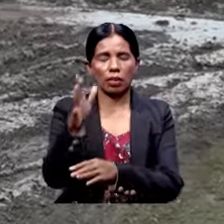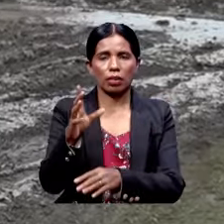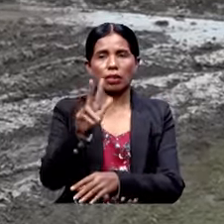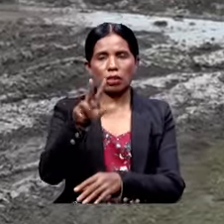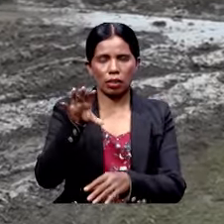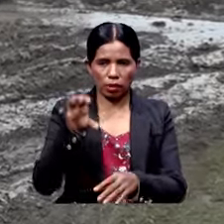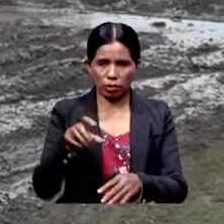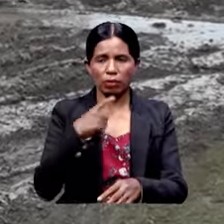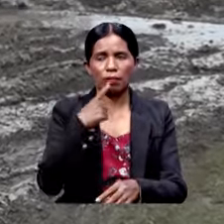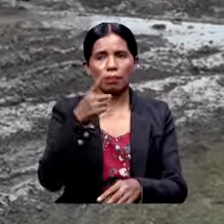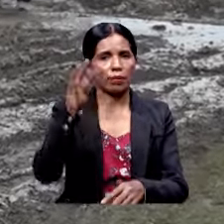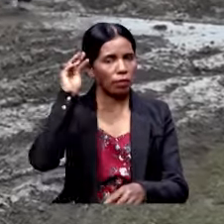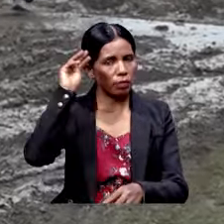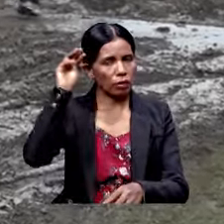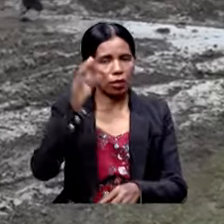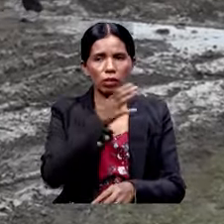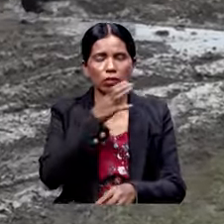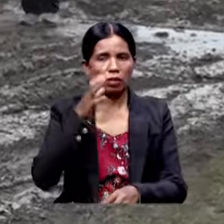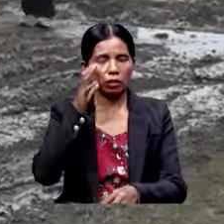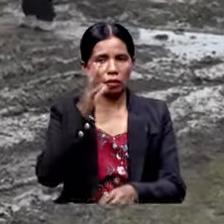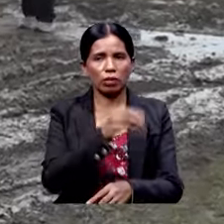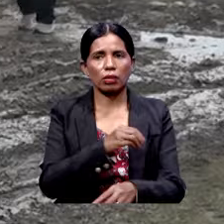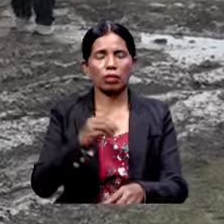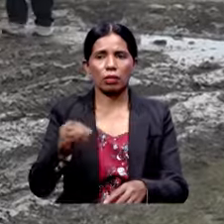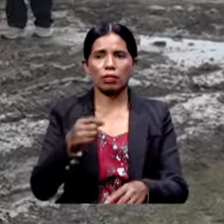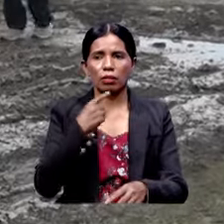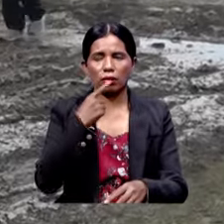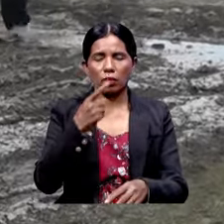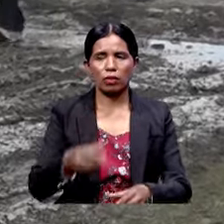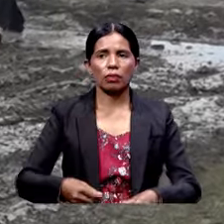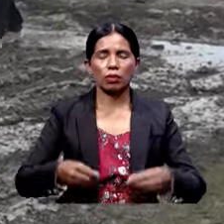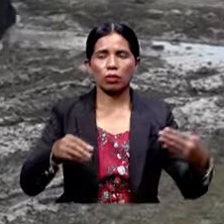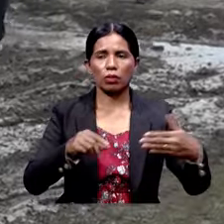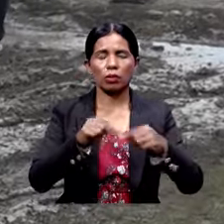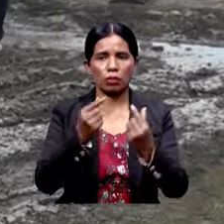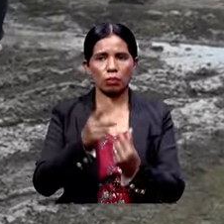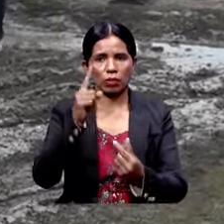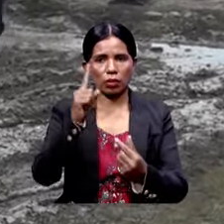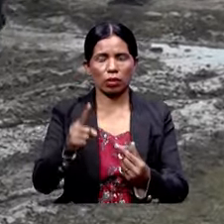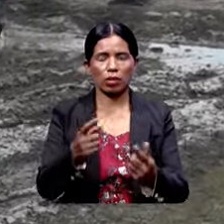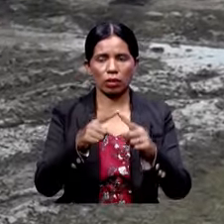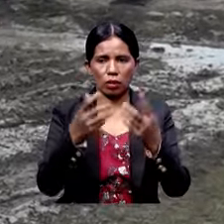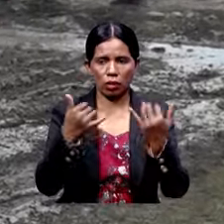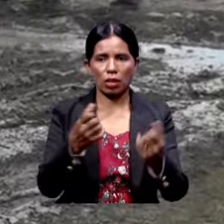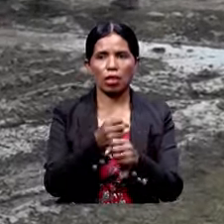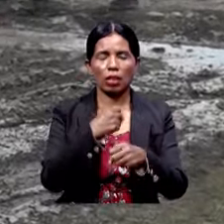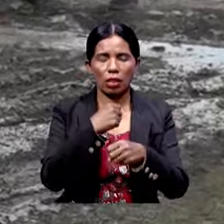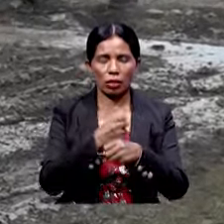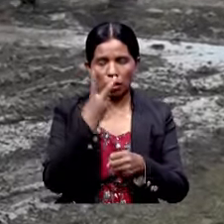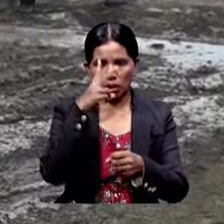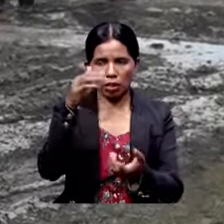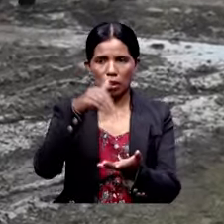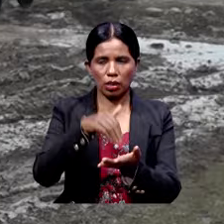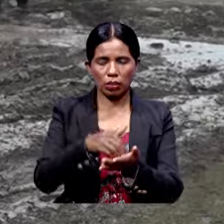Fernandinho Ateten, Ministério da Agricultura, Pecuária e Pescas no Floresta, forma uma equipa ida, nebe horas ne, halohela avaliação